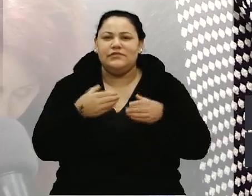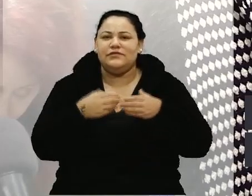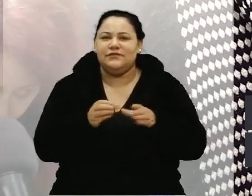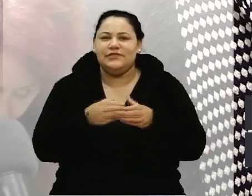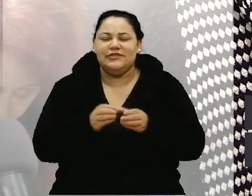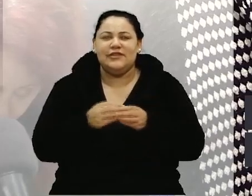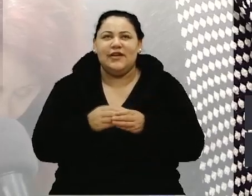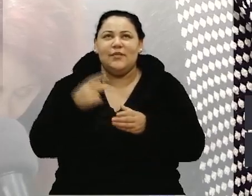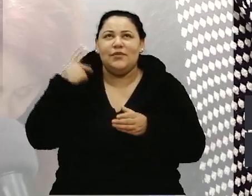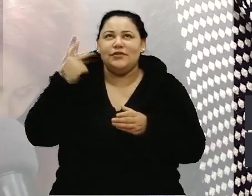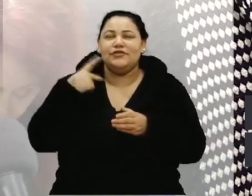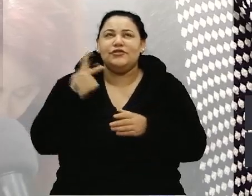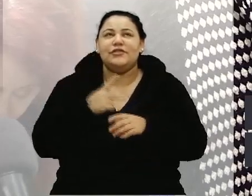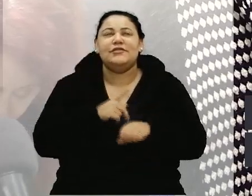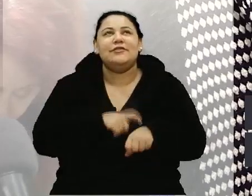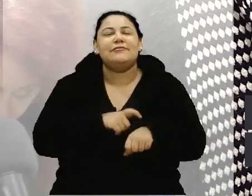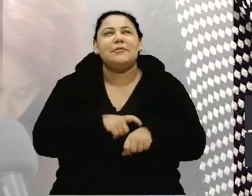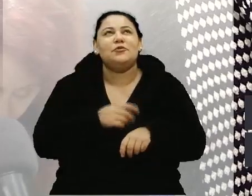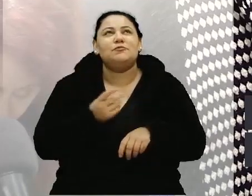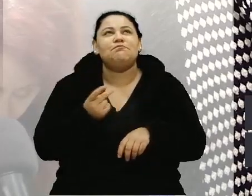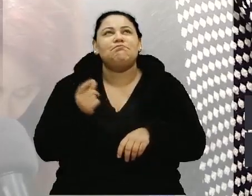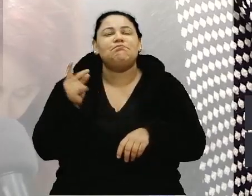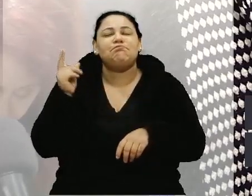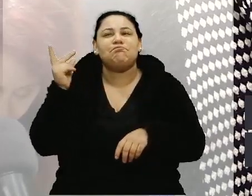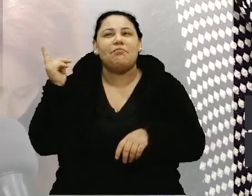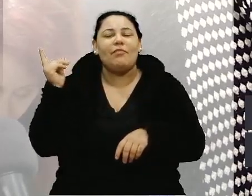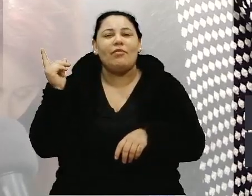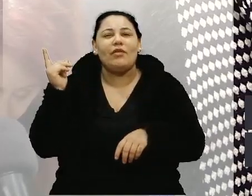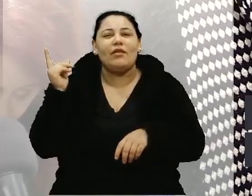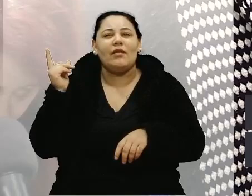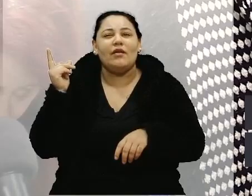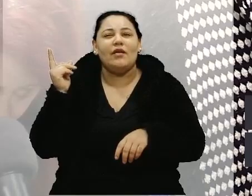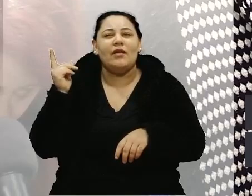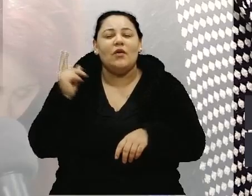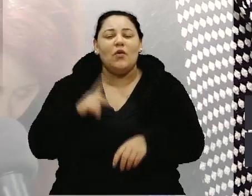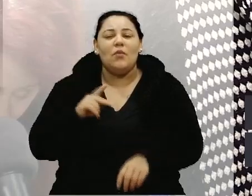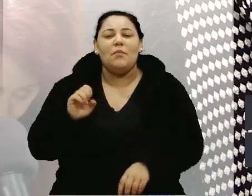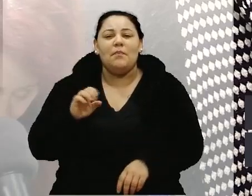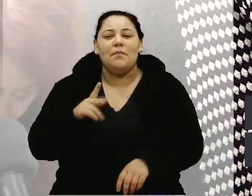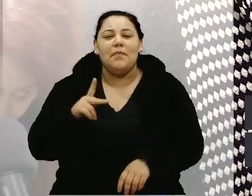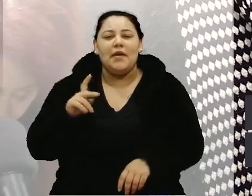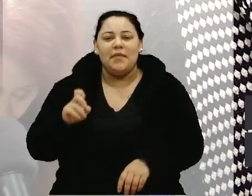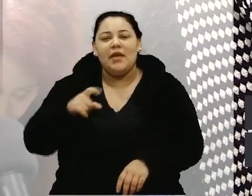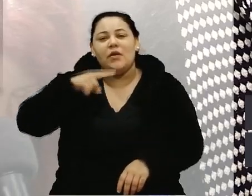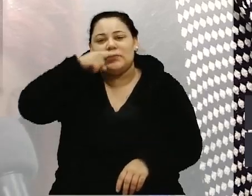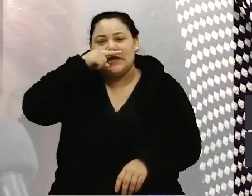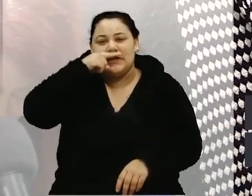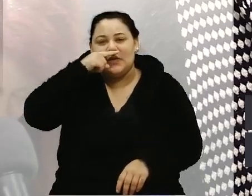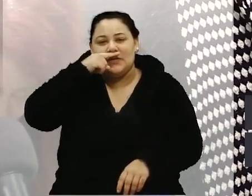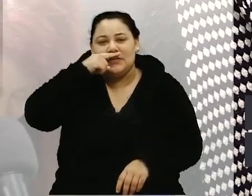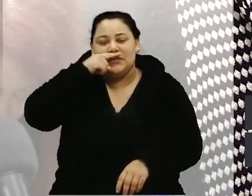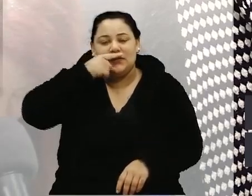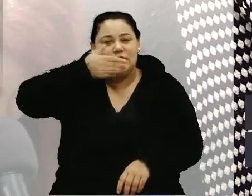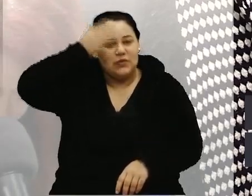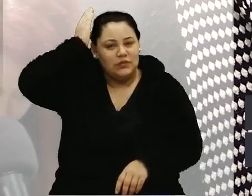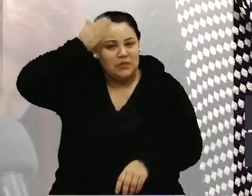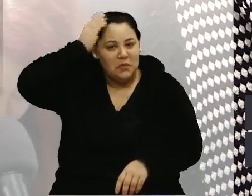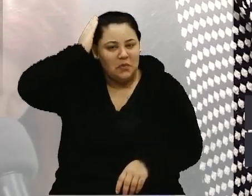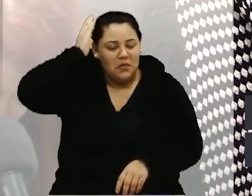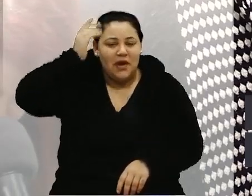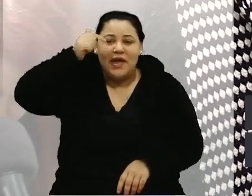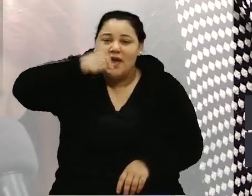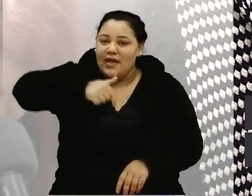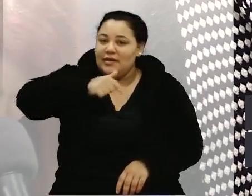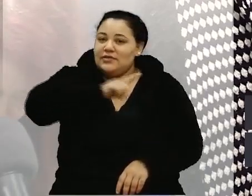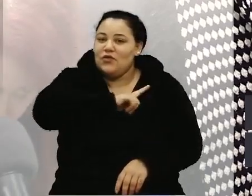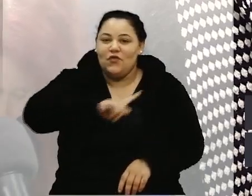tempo que funcionava assim, era no Pepe Vargas, no Sartori, no Alceu. Nesse governo, infelizmente,